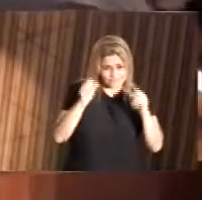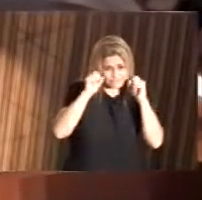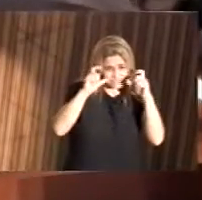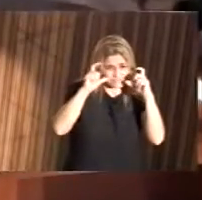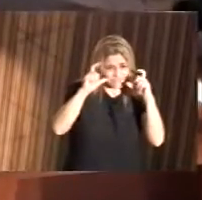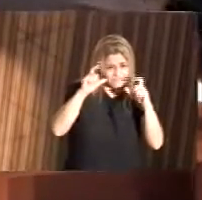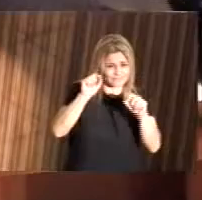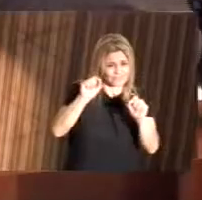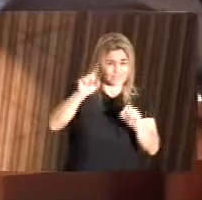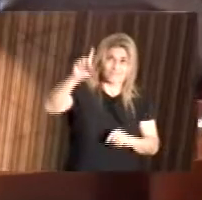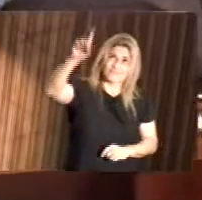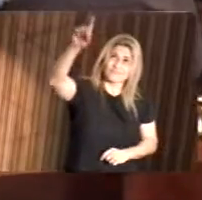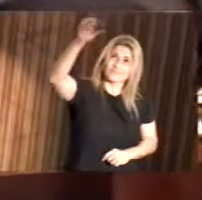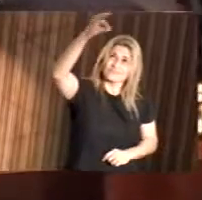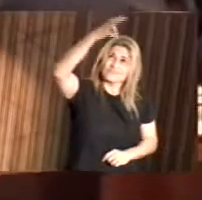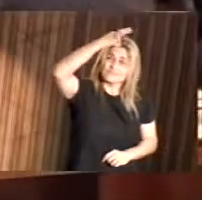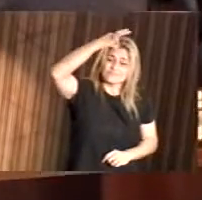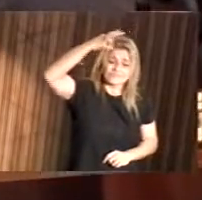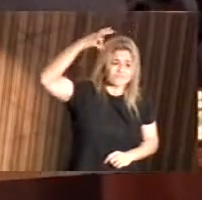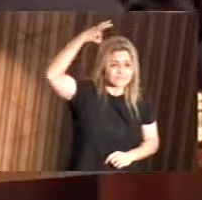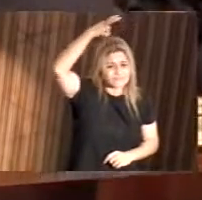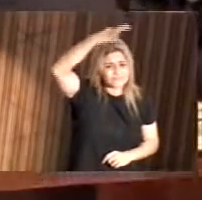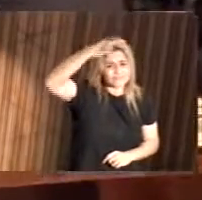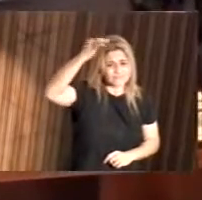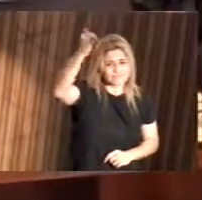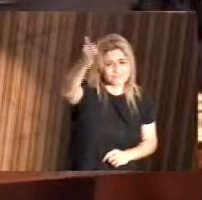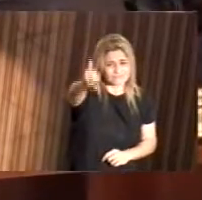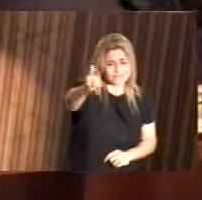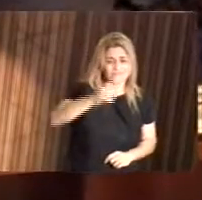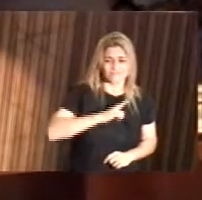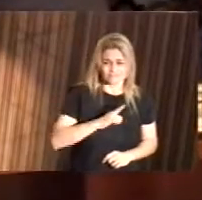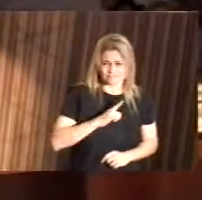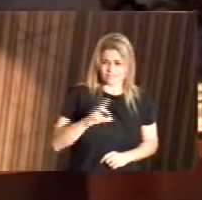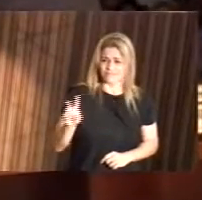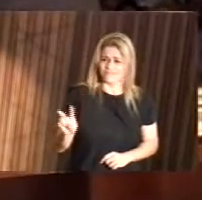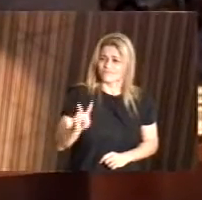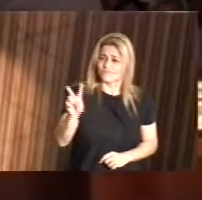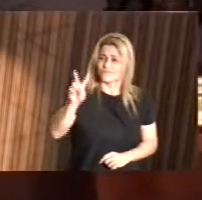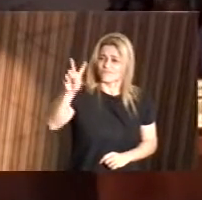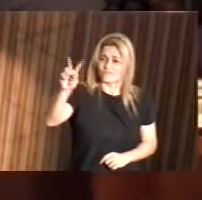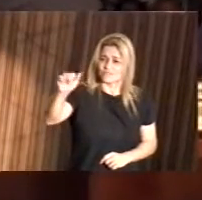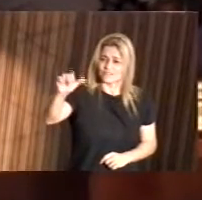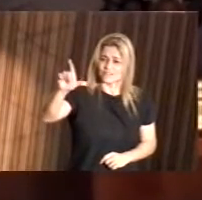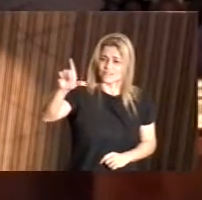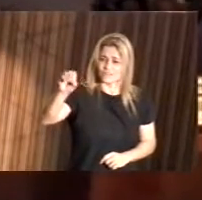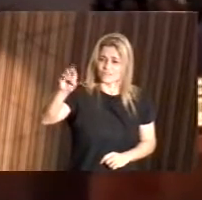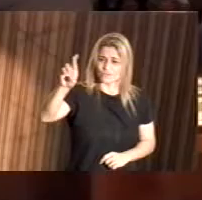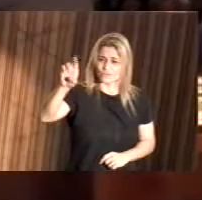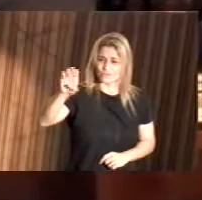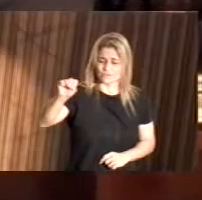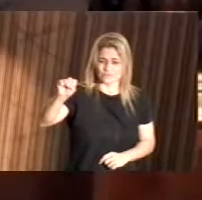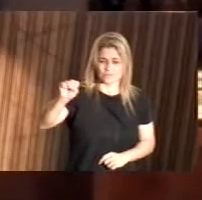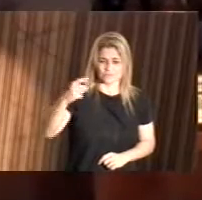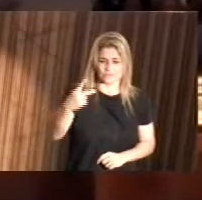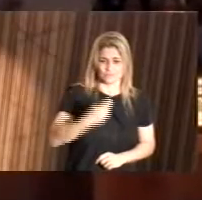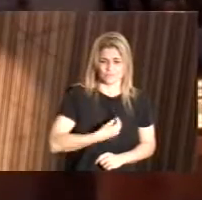o Espírito de Deus está falando para você é: há valores na tua vida que eu não